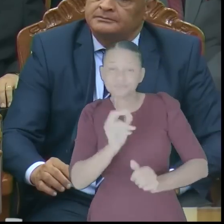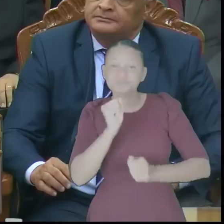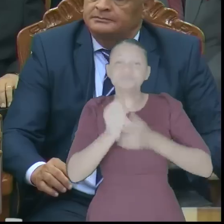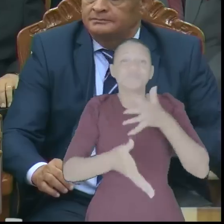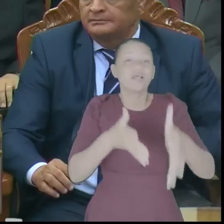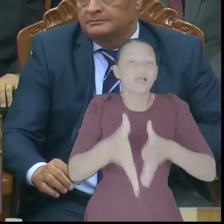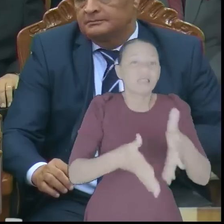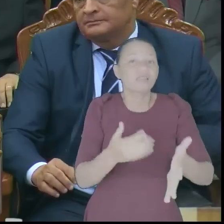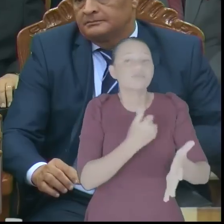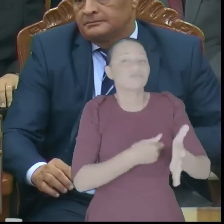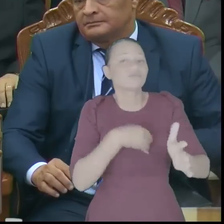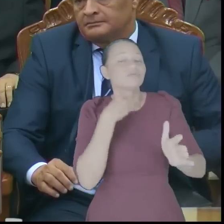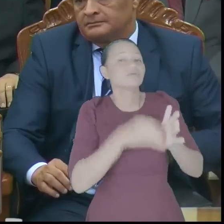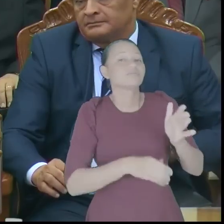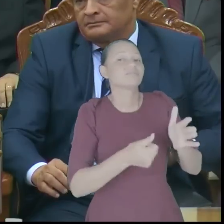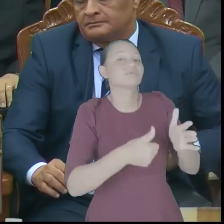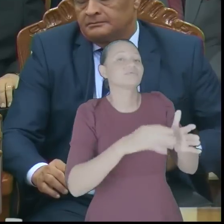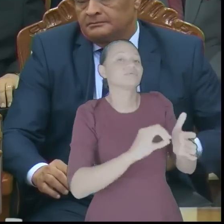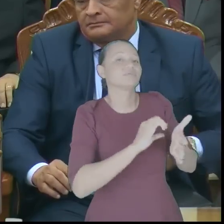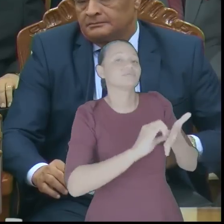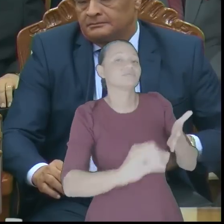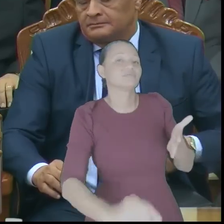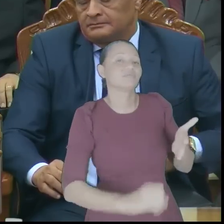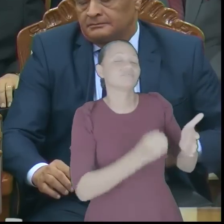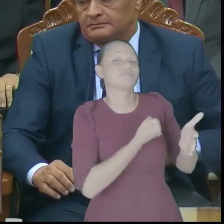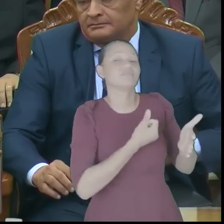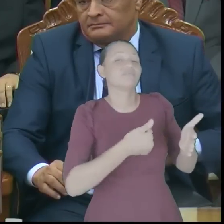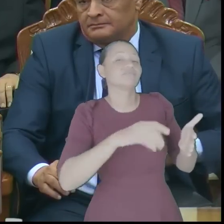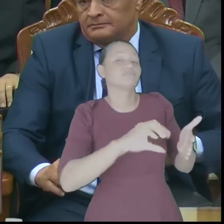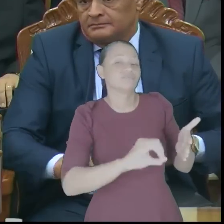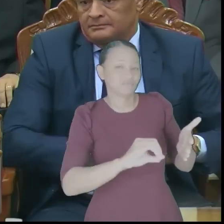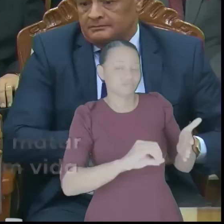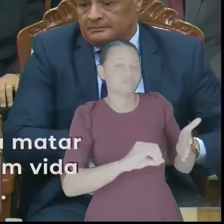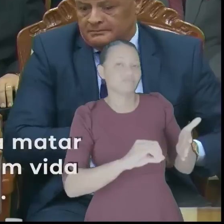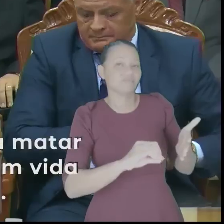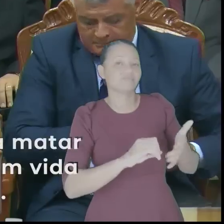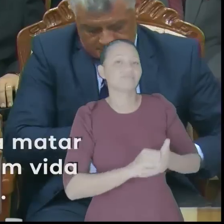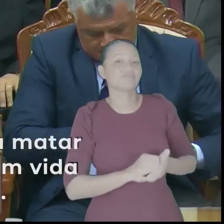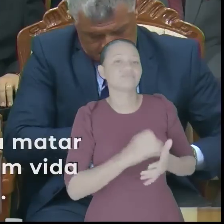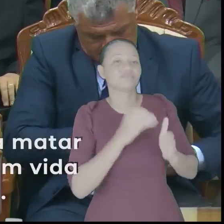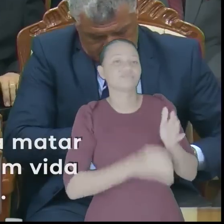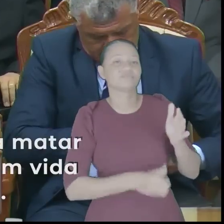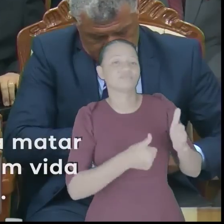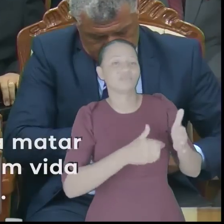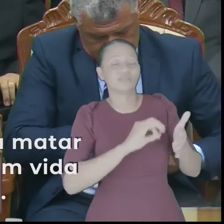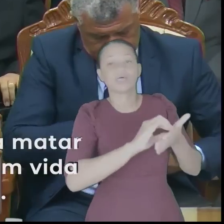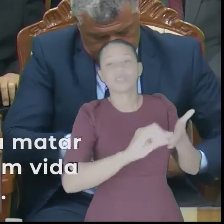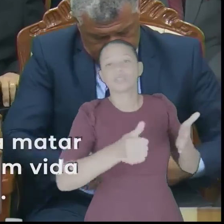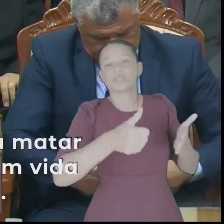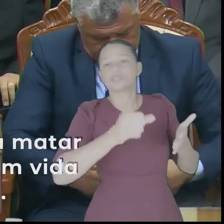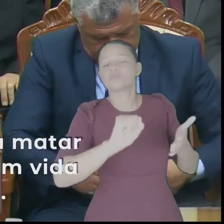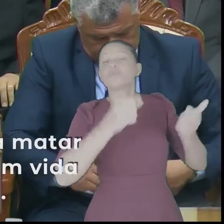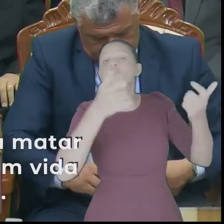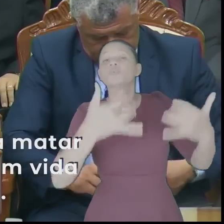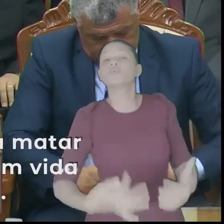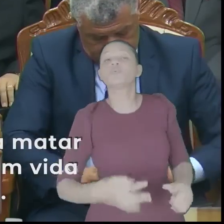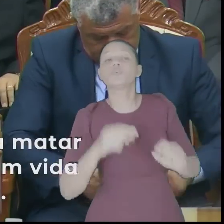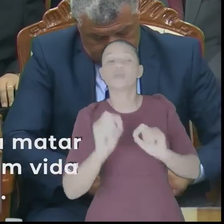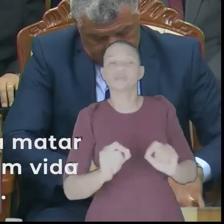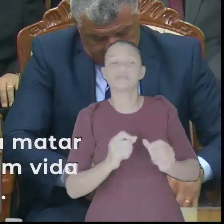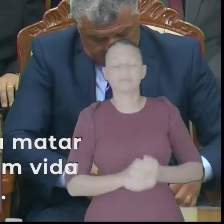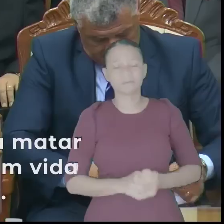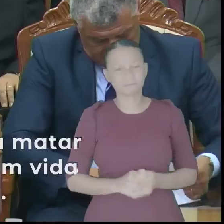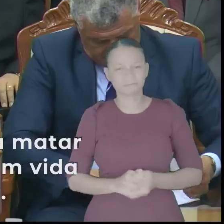dizendo em João 10, capítulo de número 10 e versículo de número 18, ele diz,